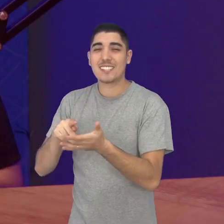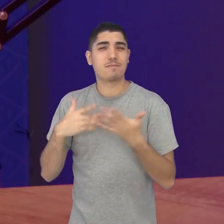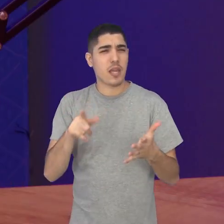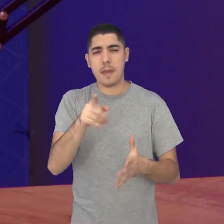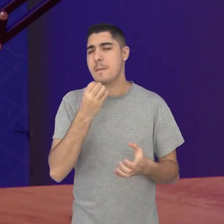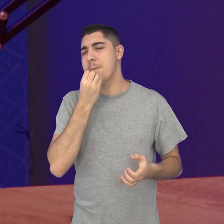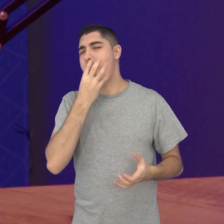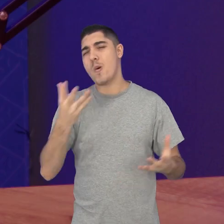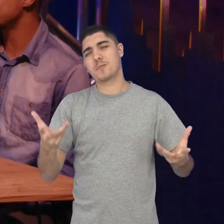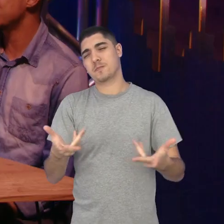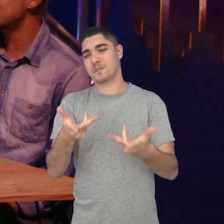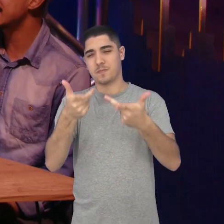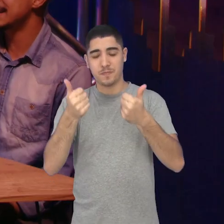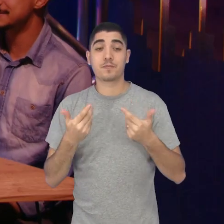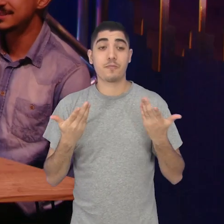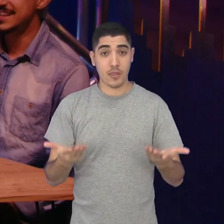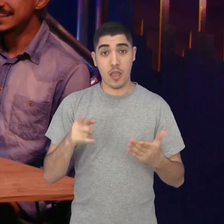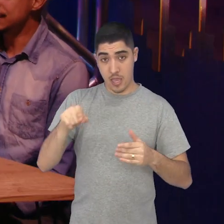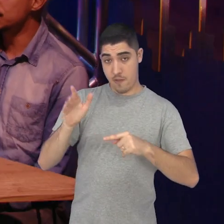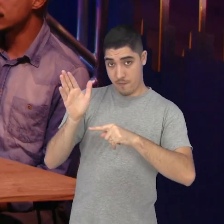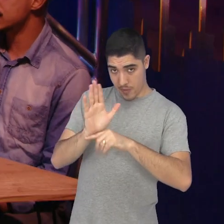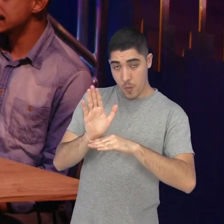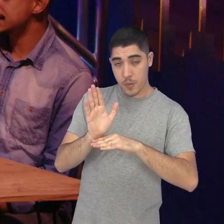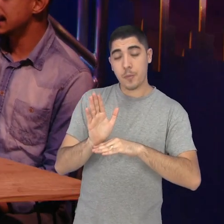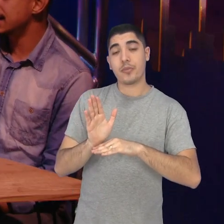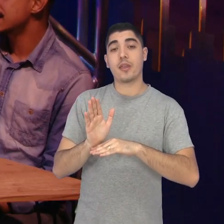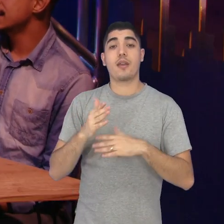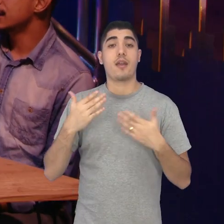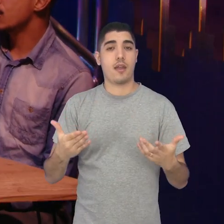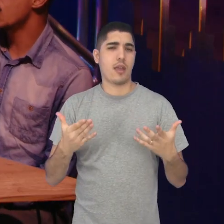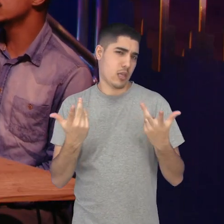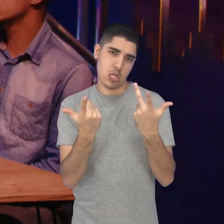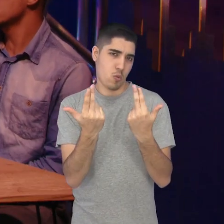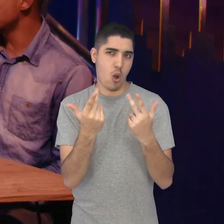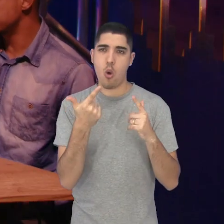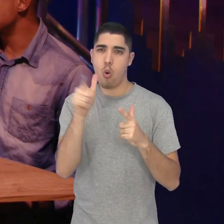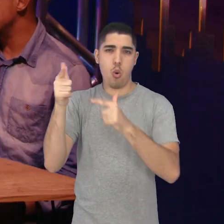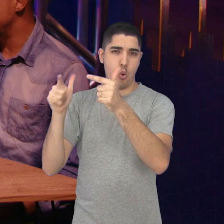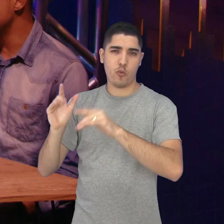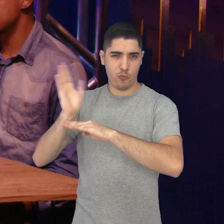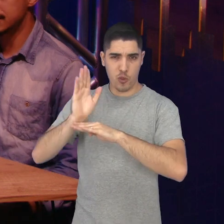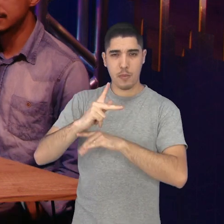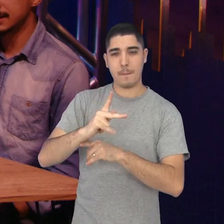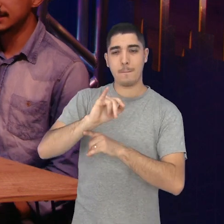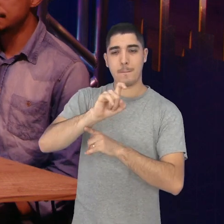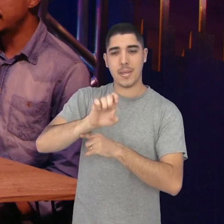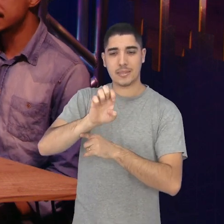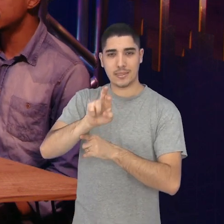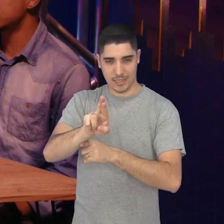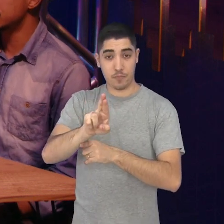Wazowski. Não, é bom demais, eu também gosto pra caramba. E no Monstros S.A., como todos os filmes da Pixar, né,